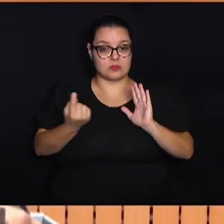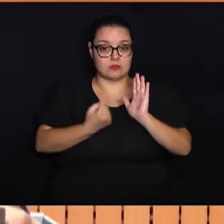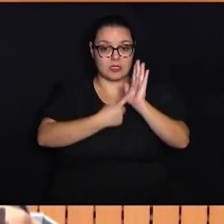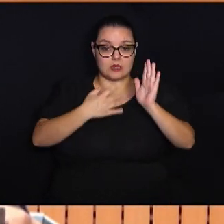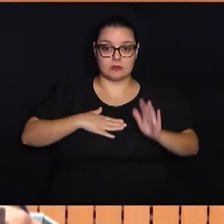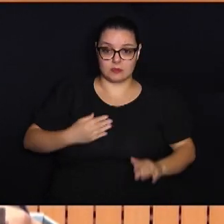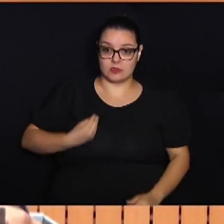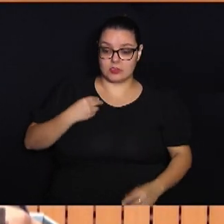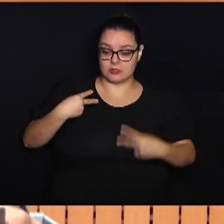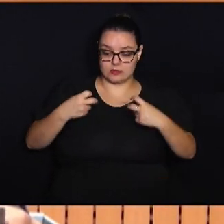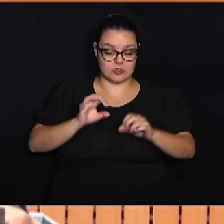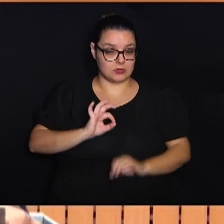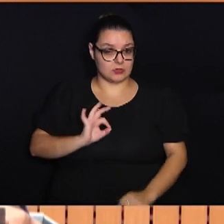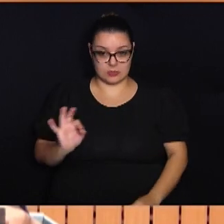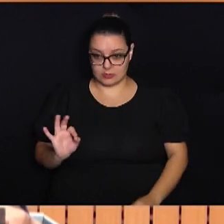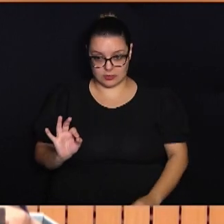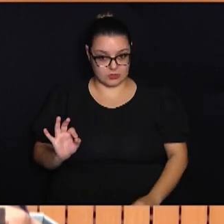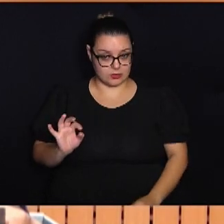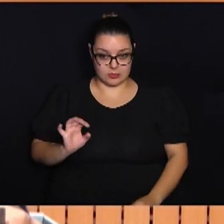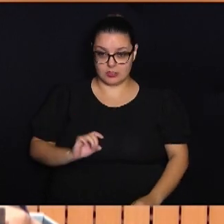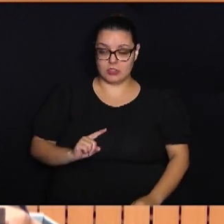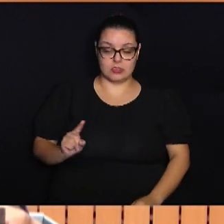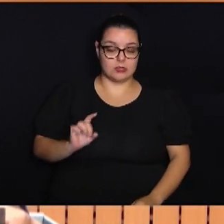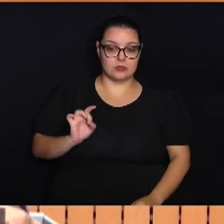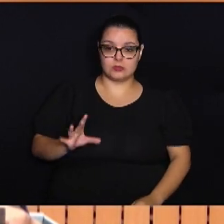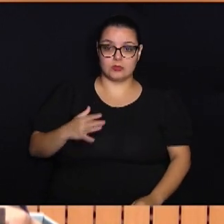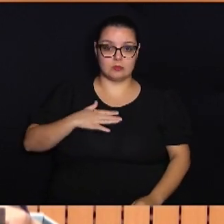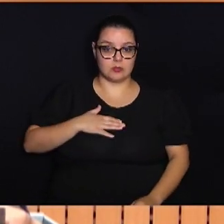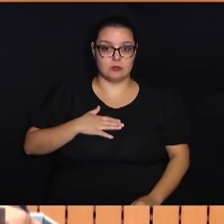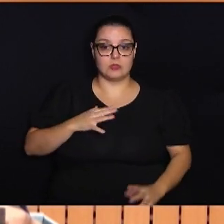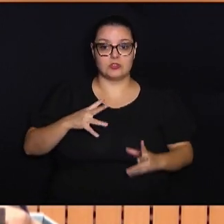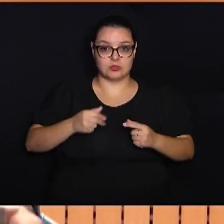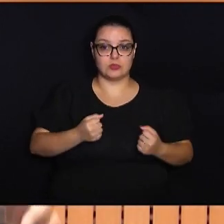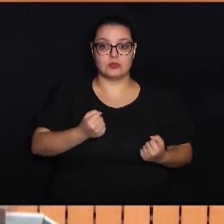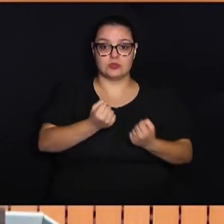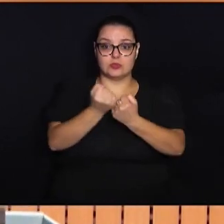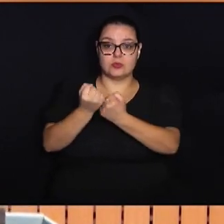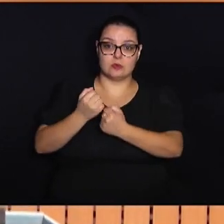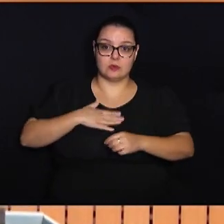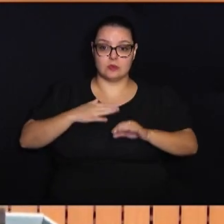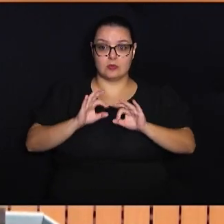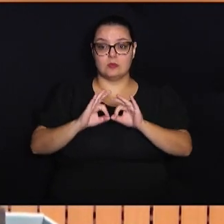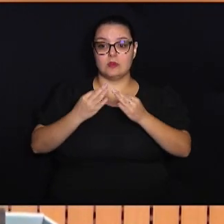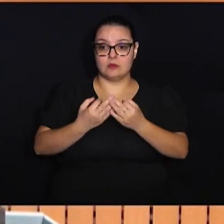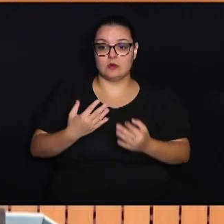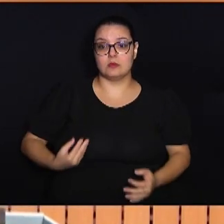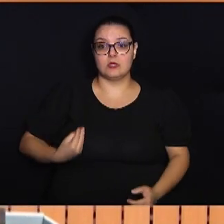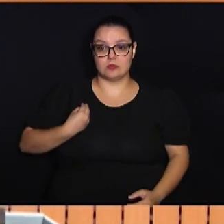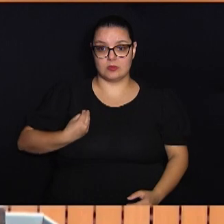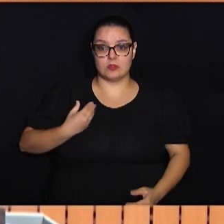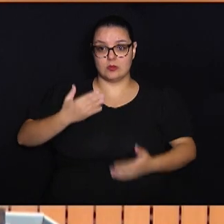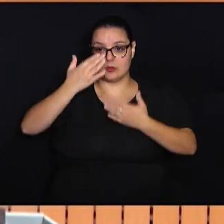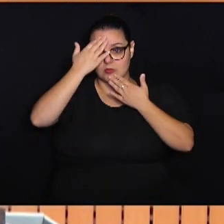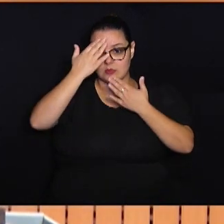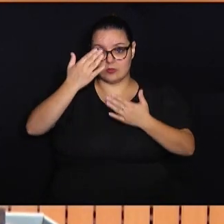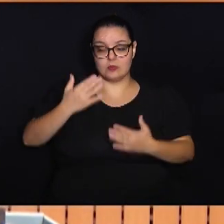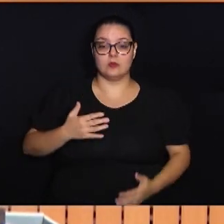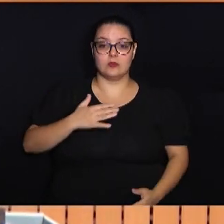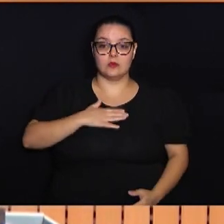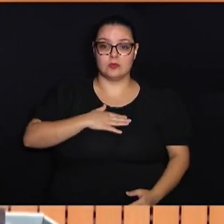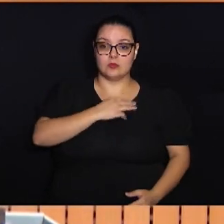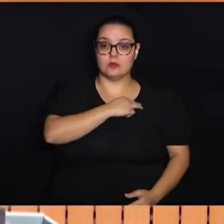O desejo é, claro, contribuir com as obras da comunidade. Uma paróquia como a nossa, Paróquia São Geraldo